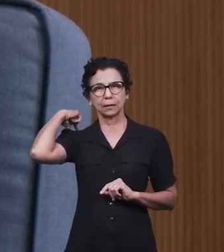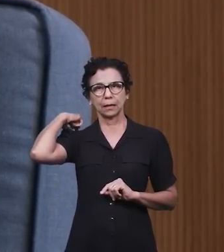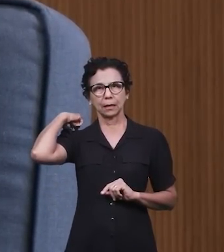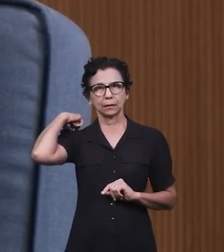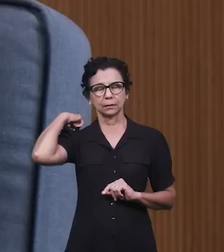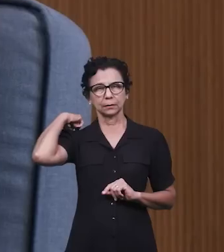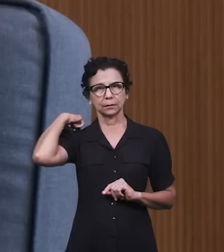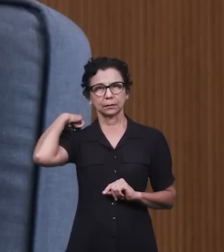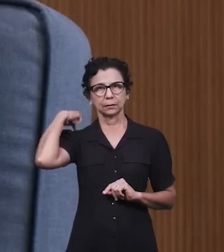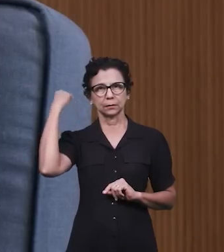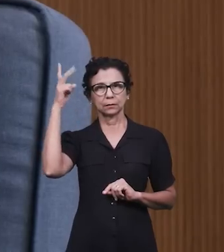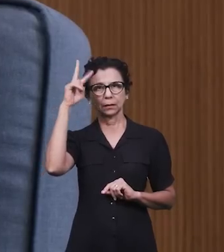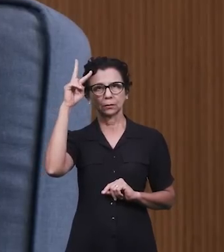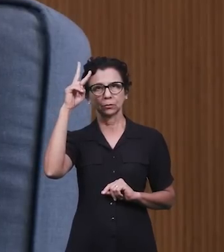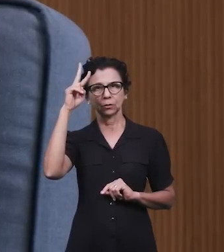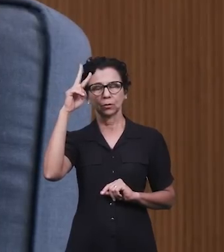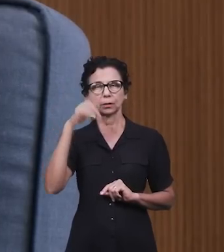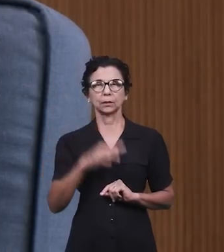o pecado